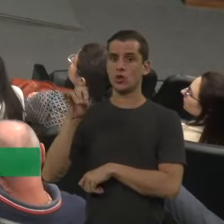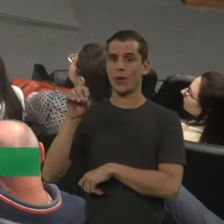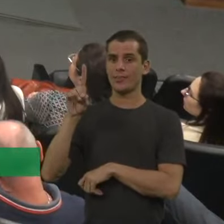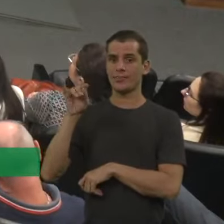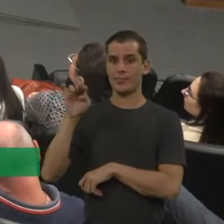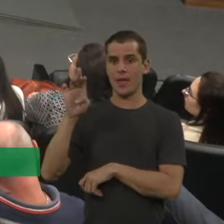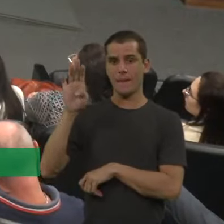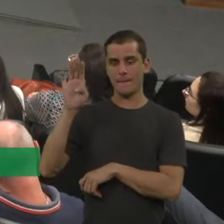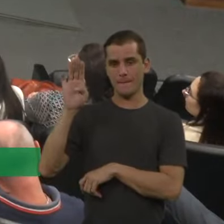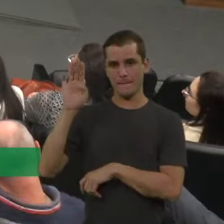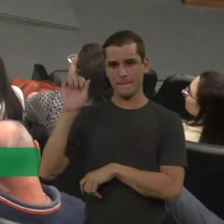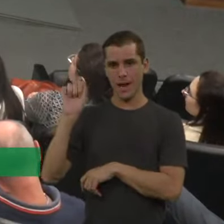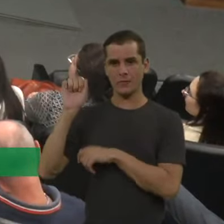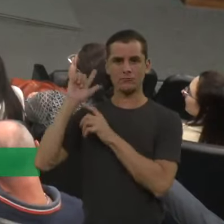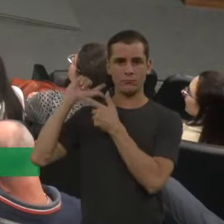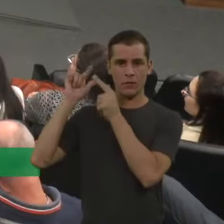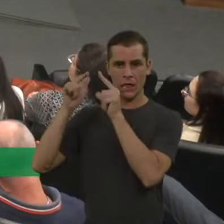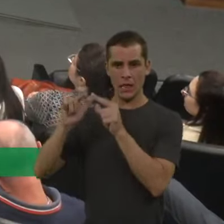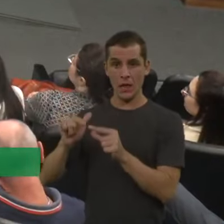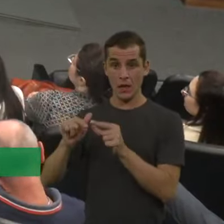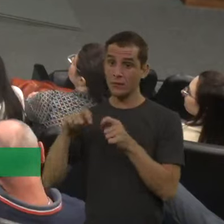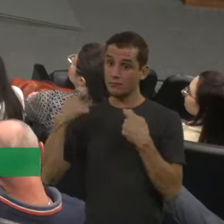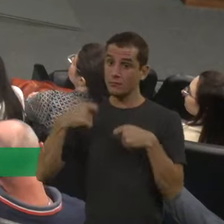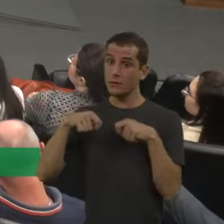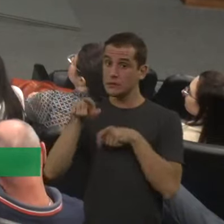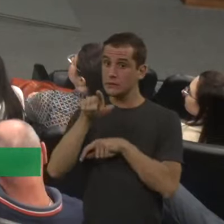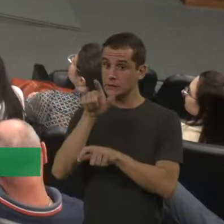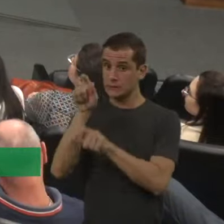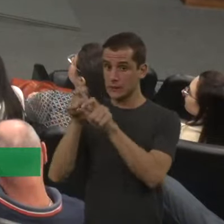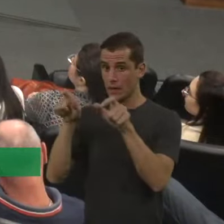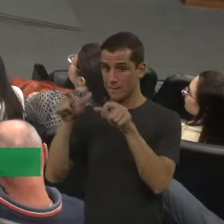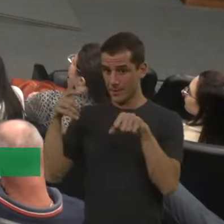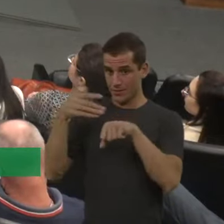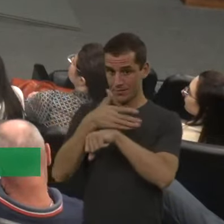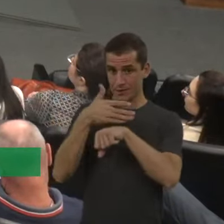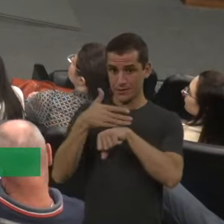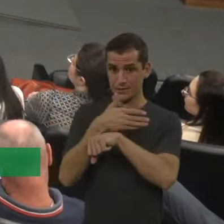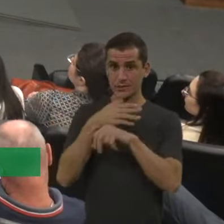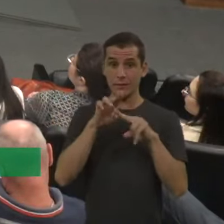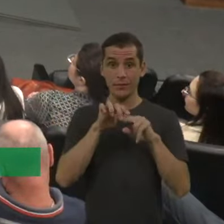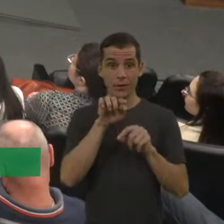disso, porque é só assim para ser ouvido, né, pelos órgãos